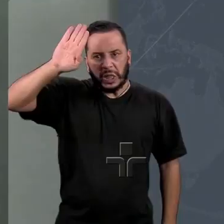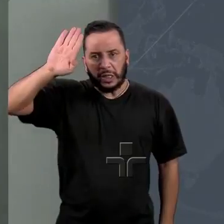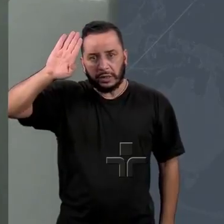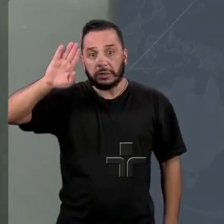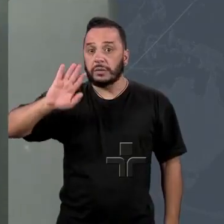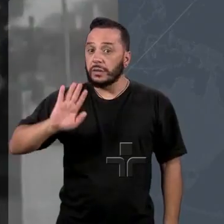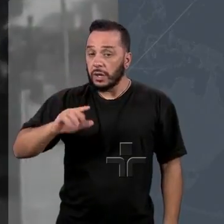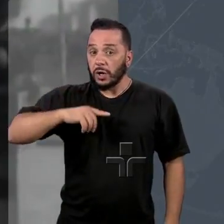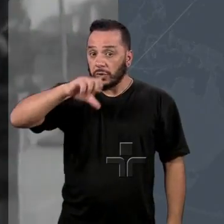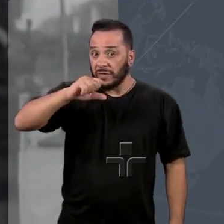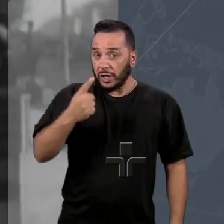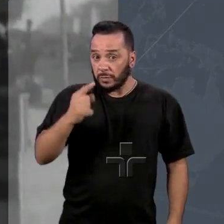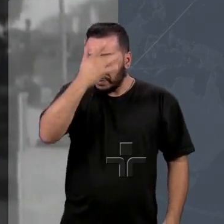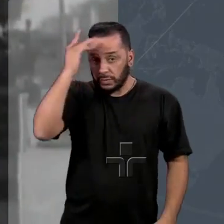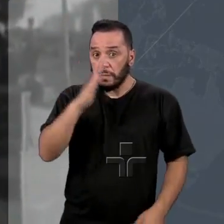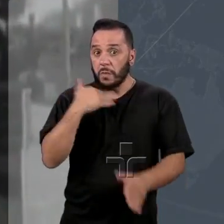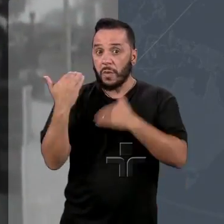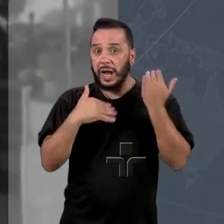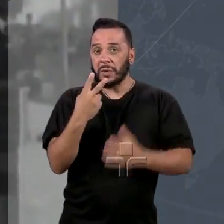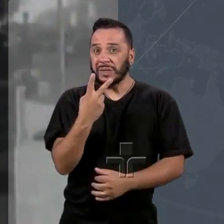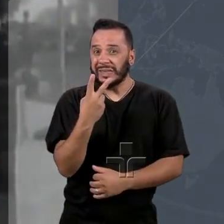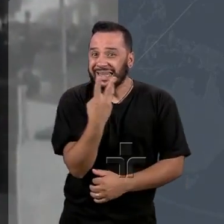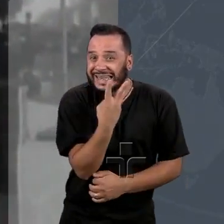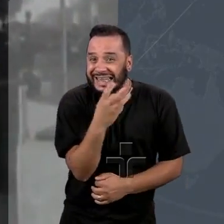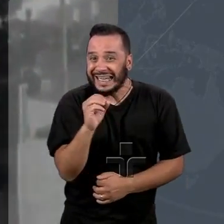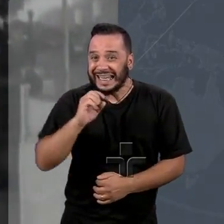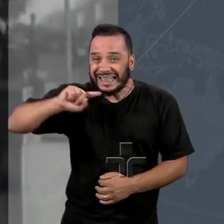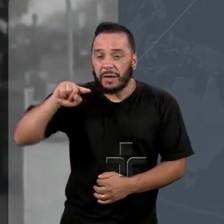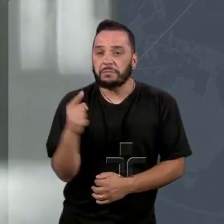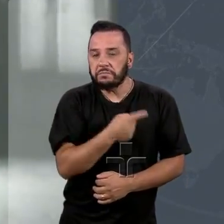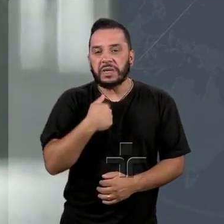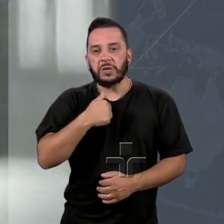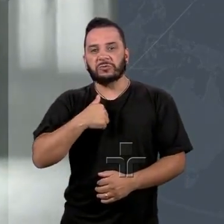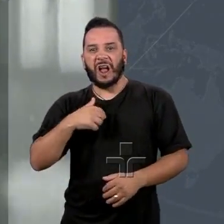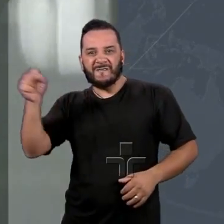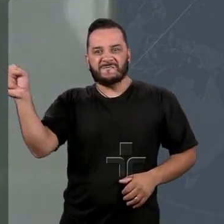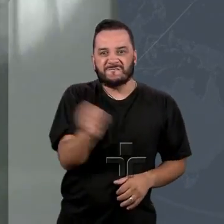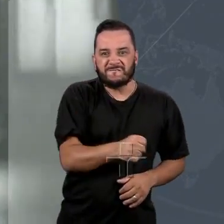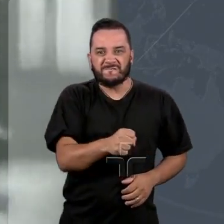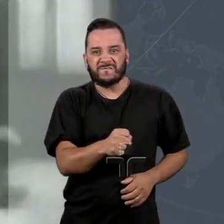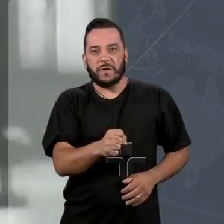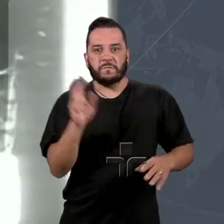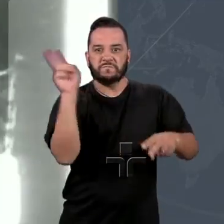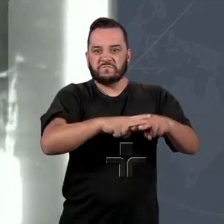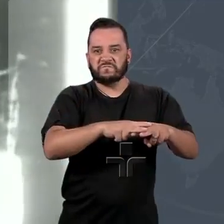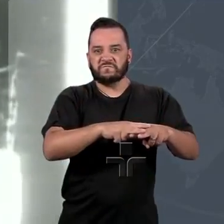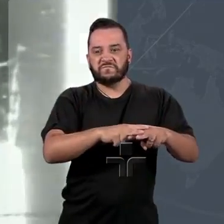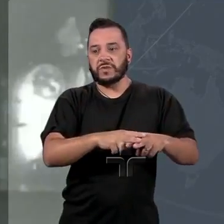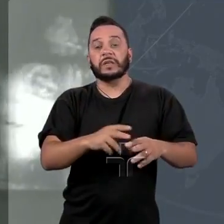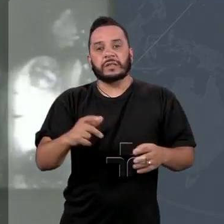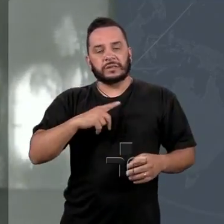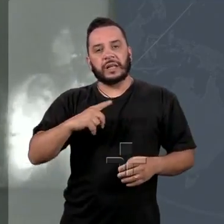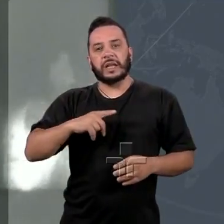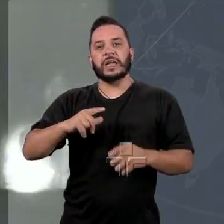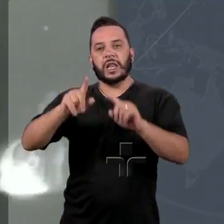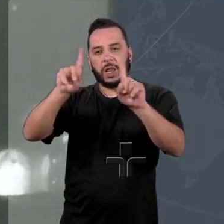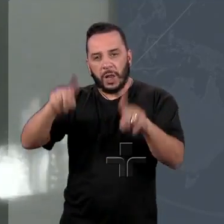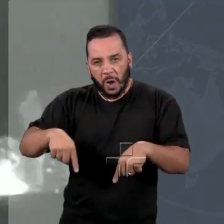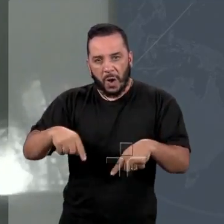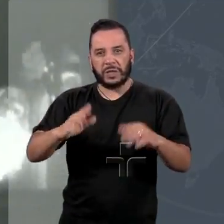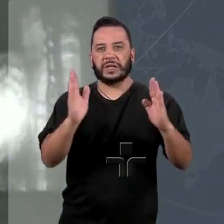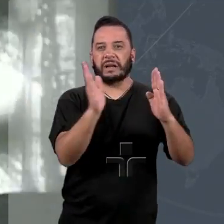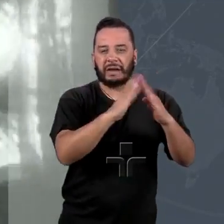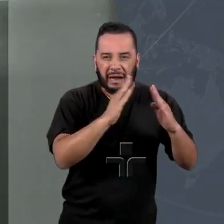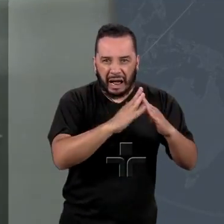cerca de 30.000 foram levadas para campos de concentração. Lojas, casas e sinagogas ficaram